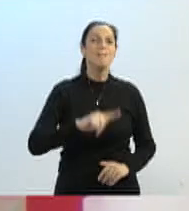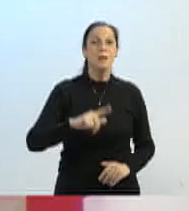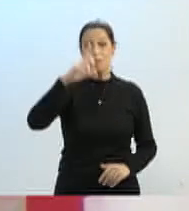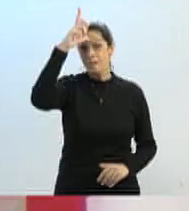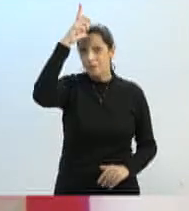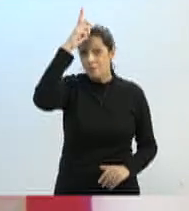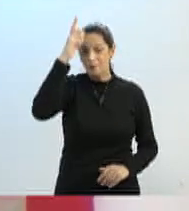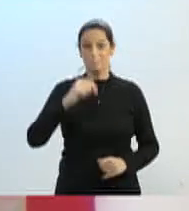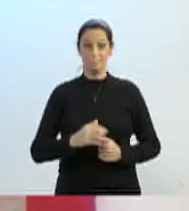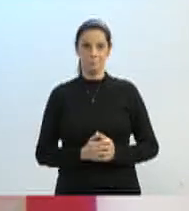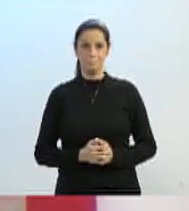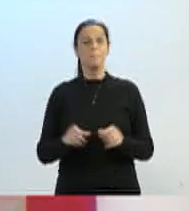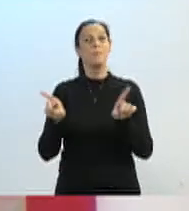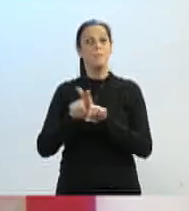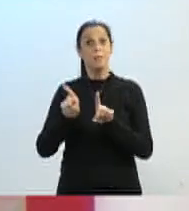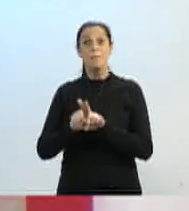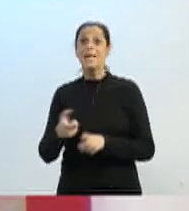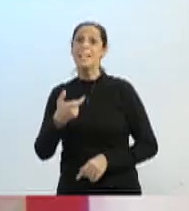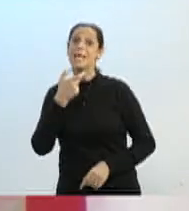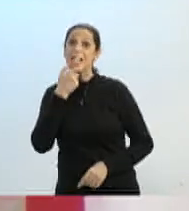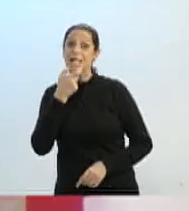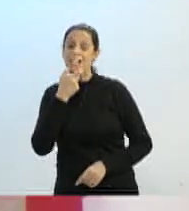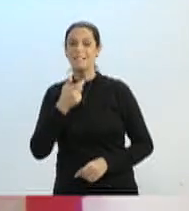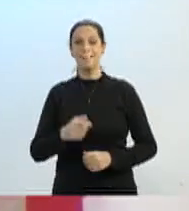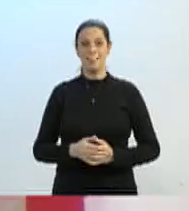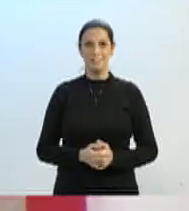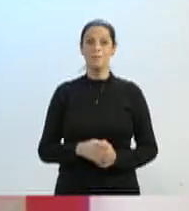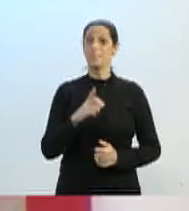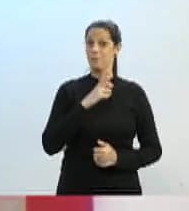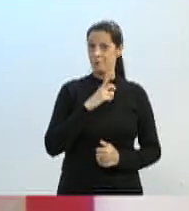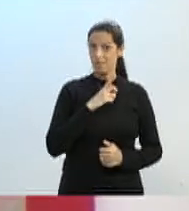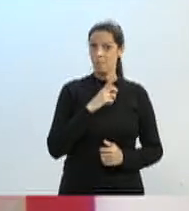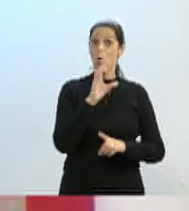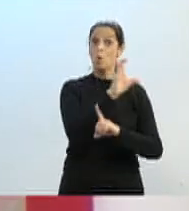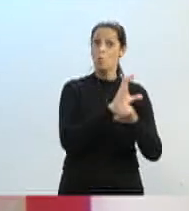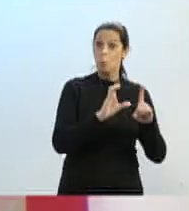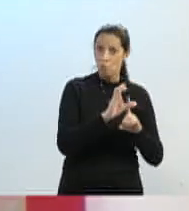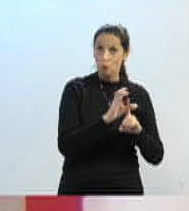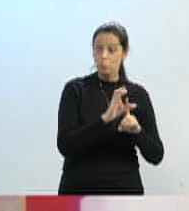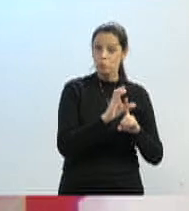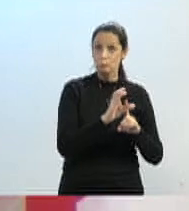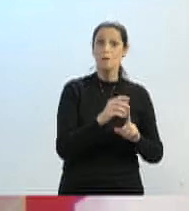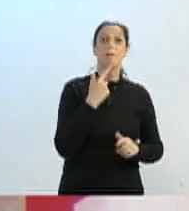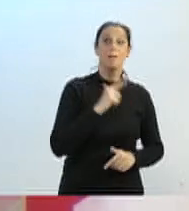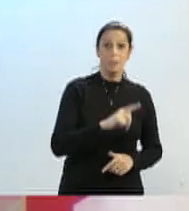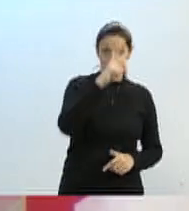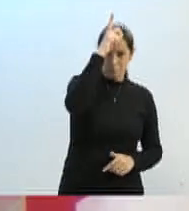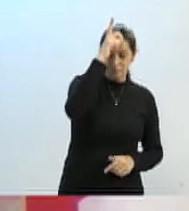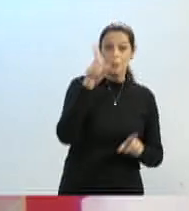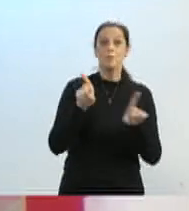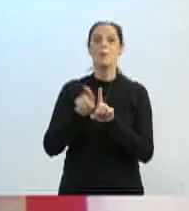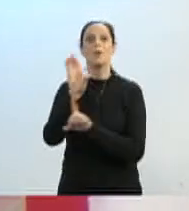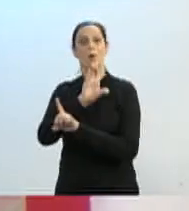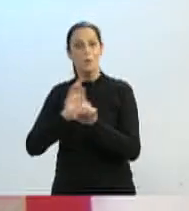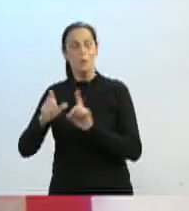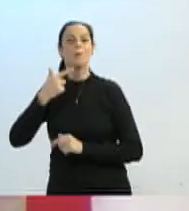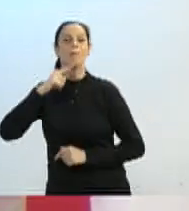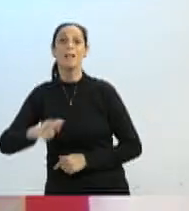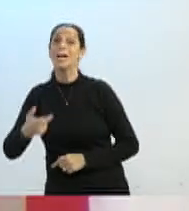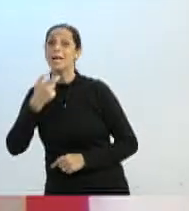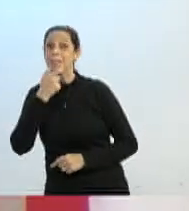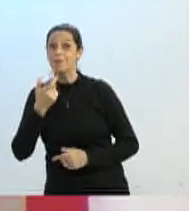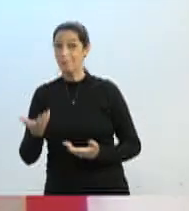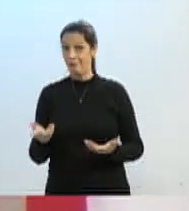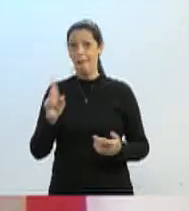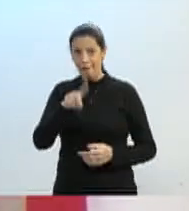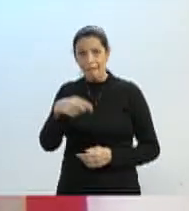língua inglesa. Então, nós temos inglês, culto em inglês, e culto vereador alemão, em alemão. Nós